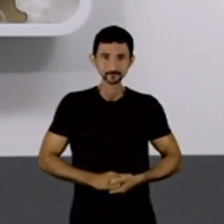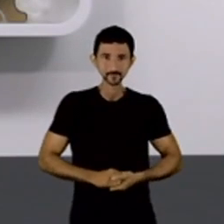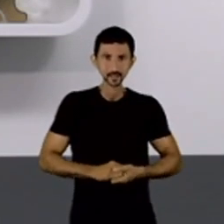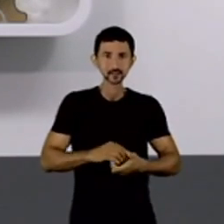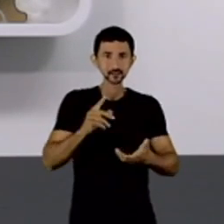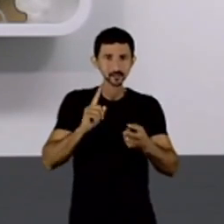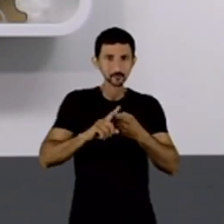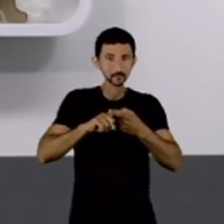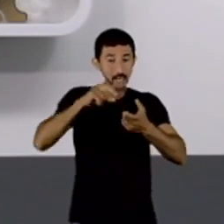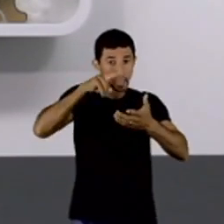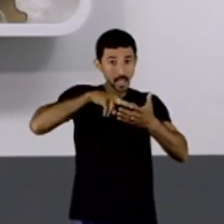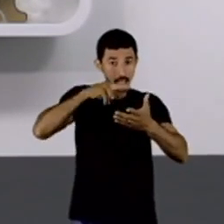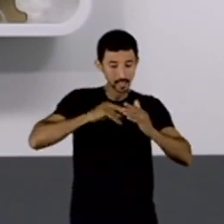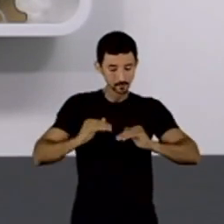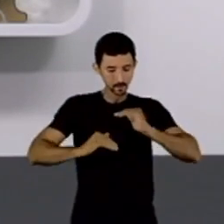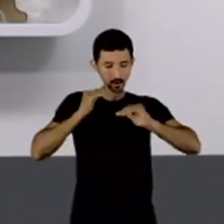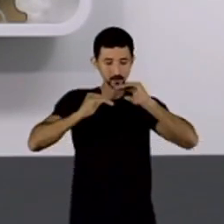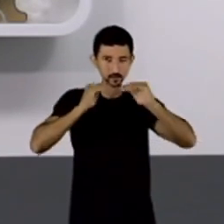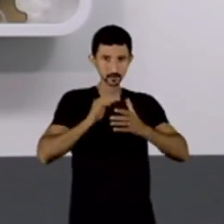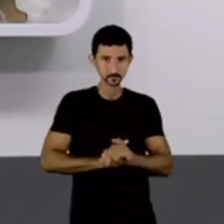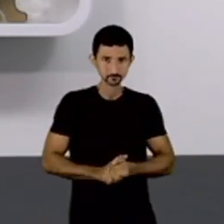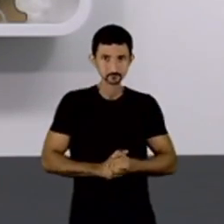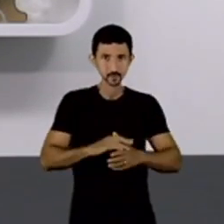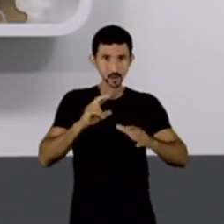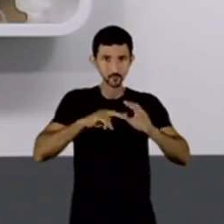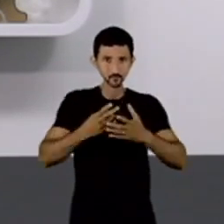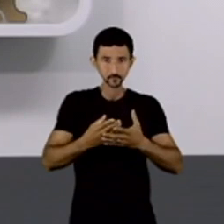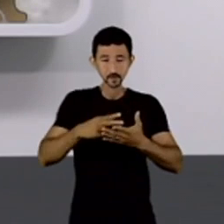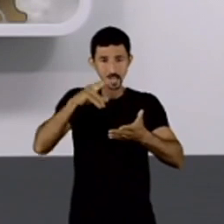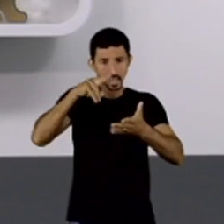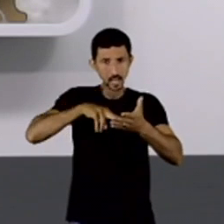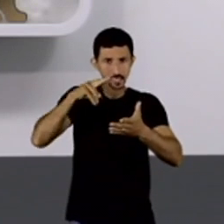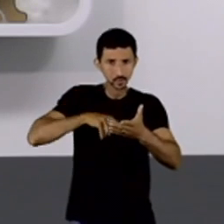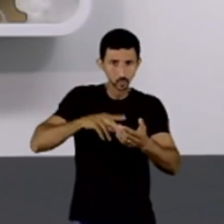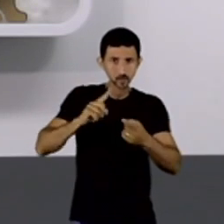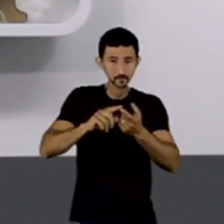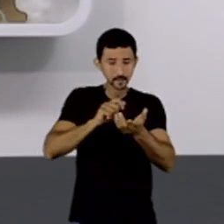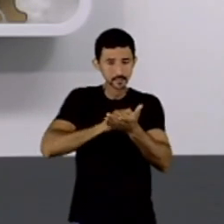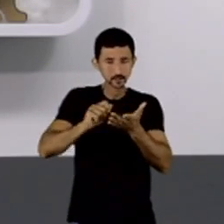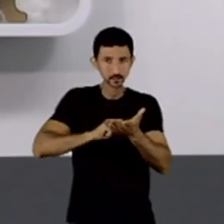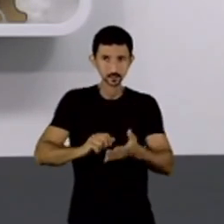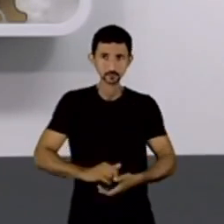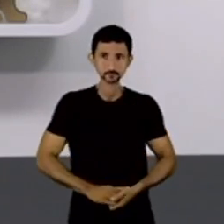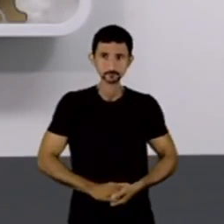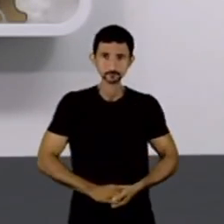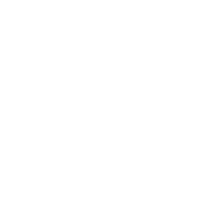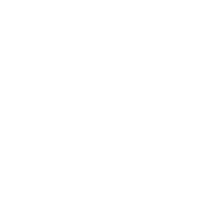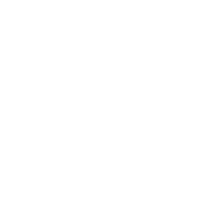valha dele para crescer, tanto no que diz respeito à leitura quanto à escrita.